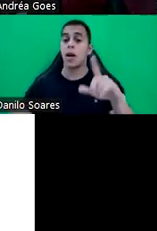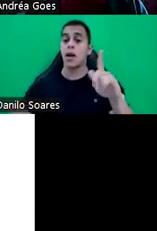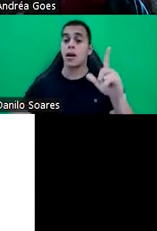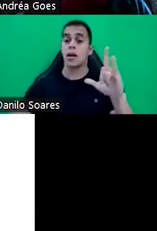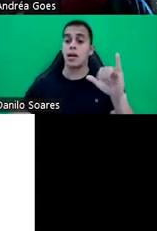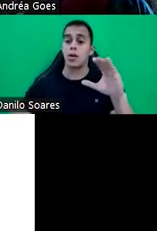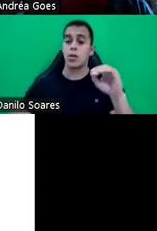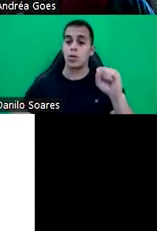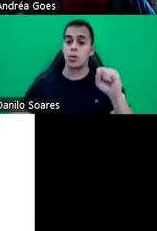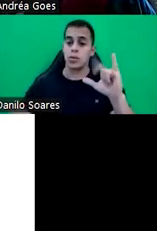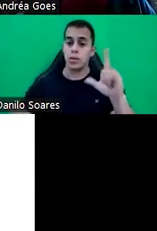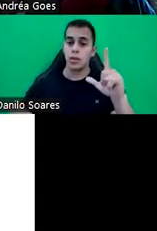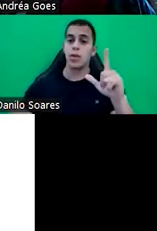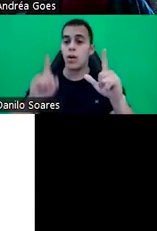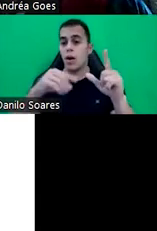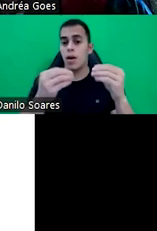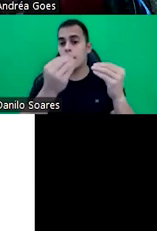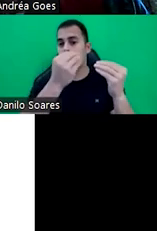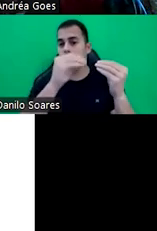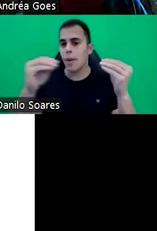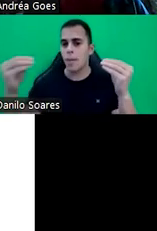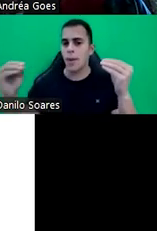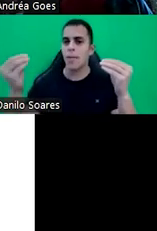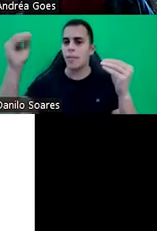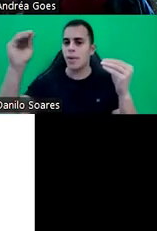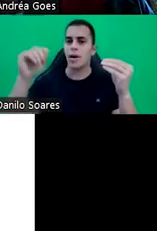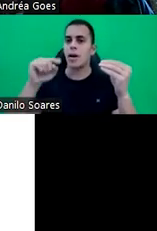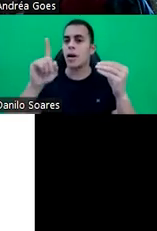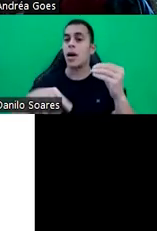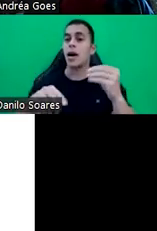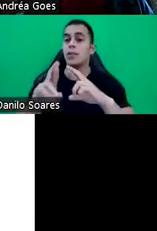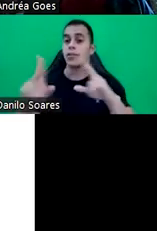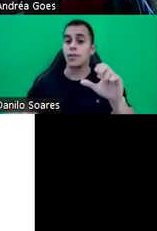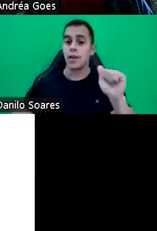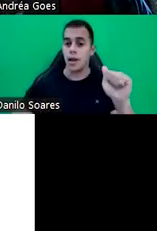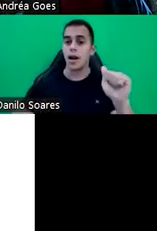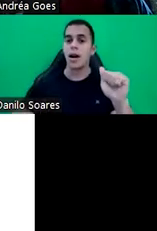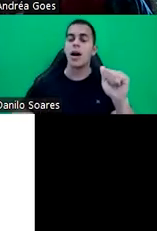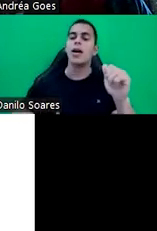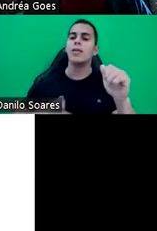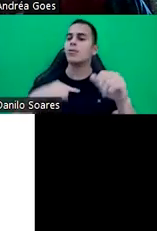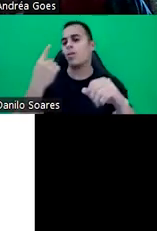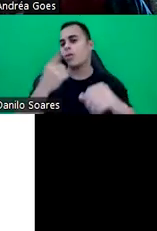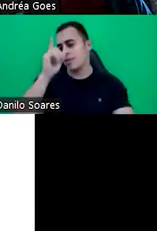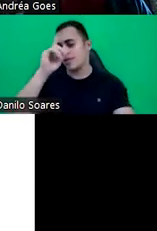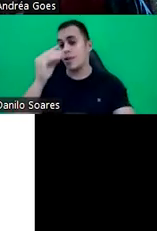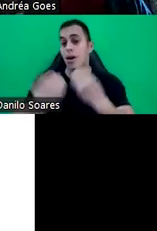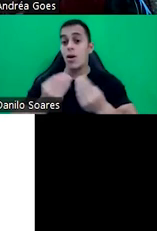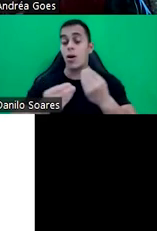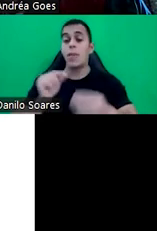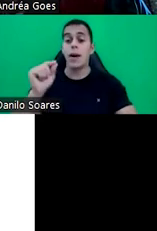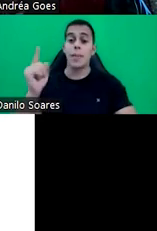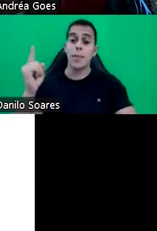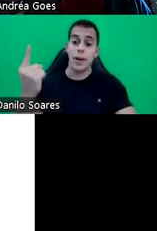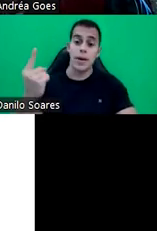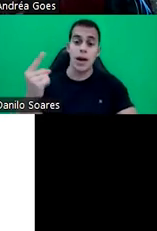digamos, mutada. Ela é o menos wild type. A gente não sabe aqui, evolutivamente, quem veio primeiro, se o A